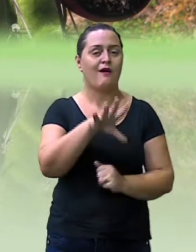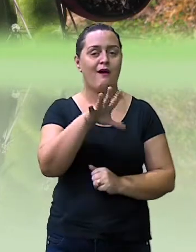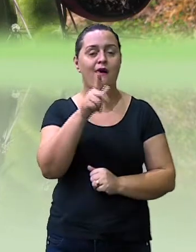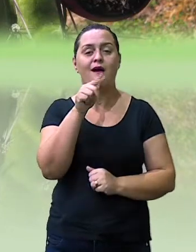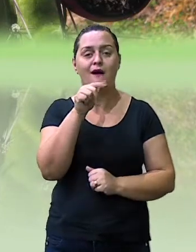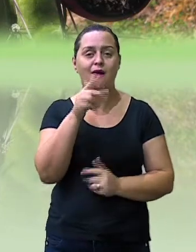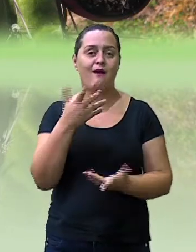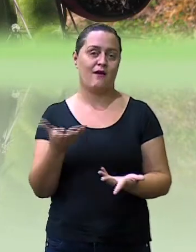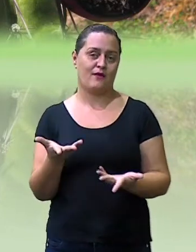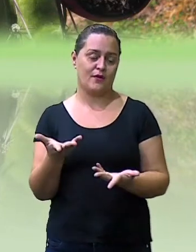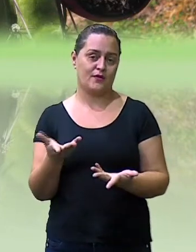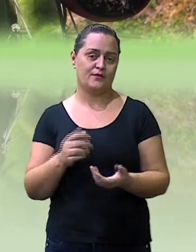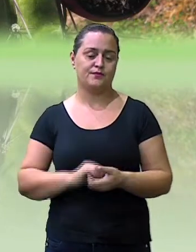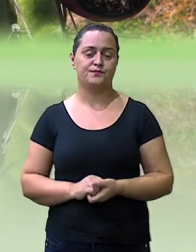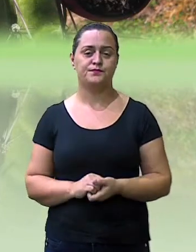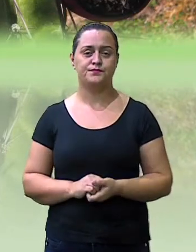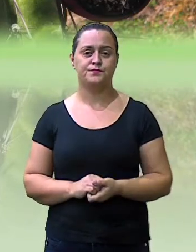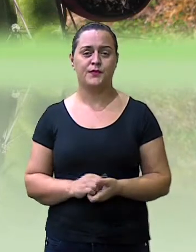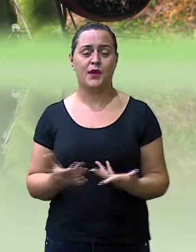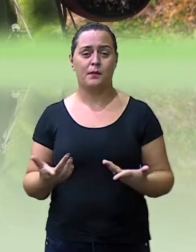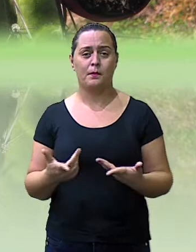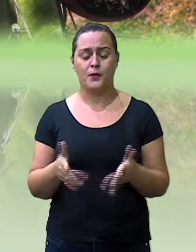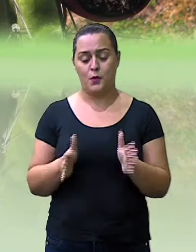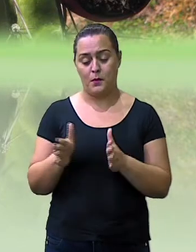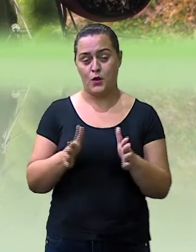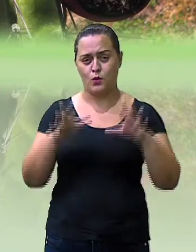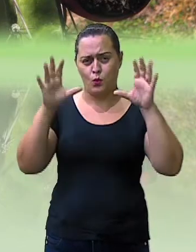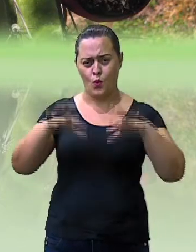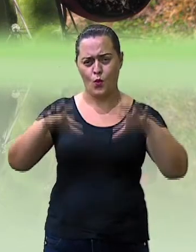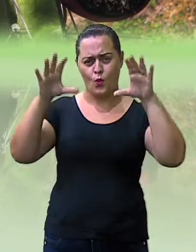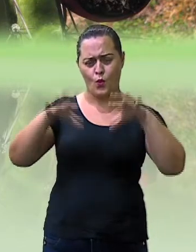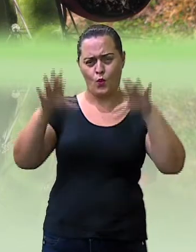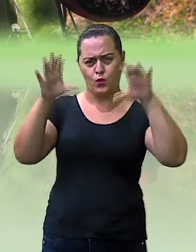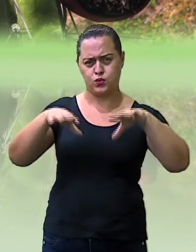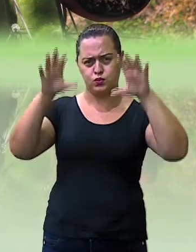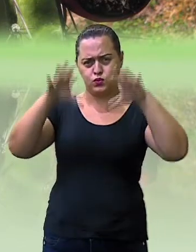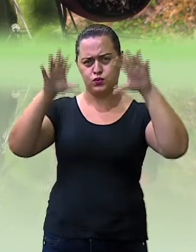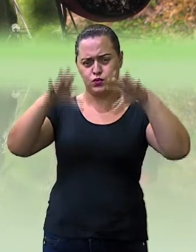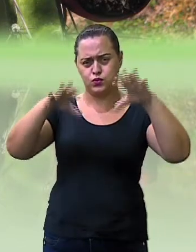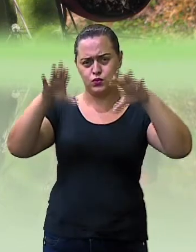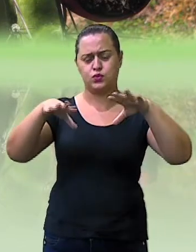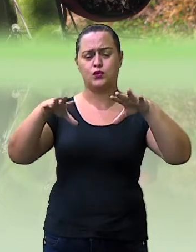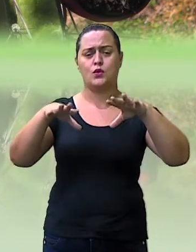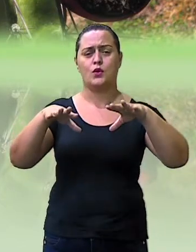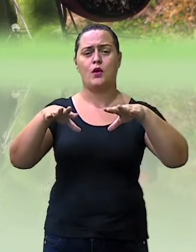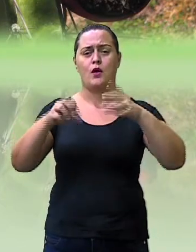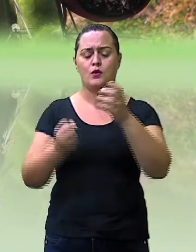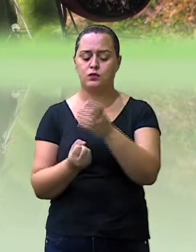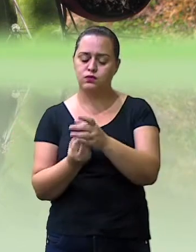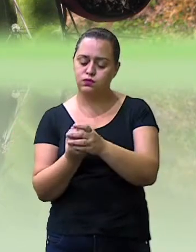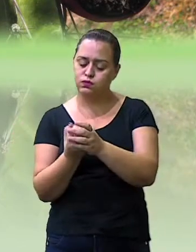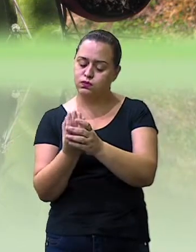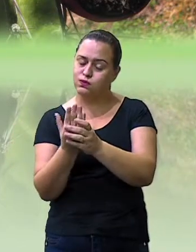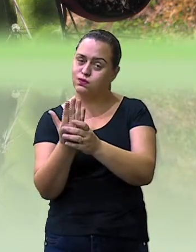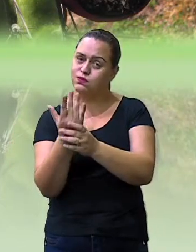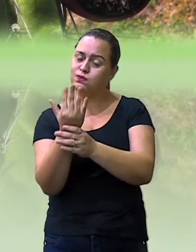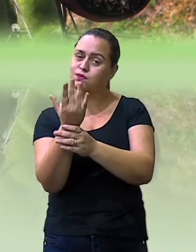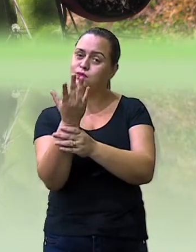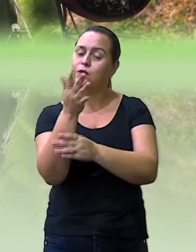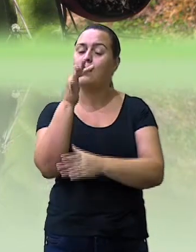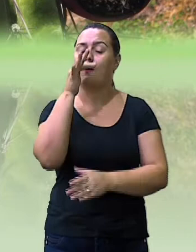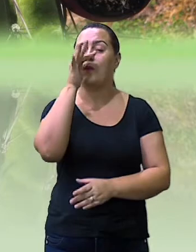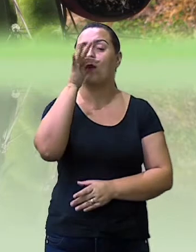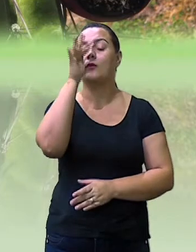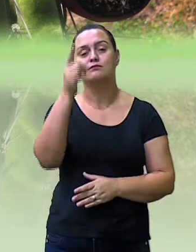de chuva, as folhas verdes e as flores voltam a brotar. Apesar de